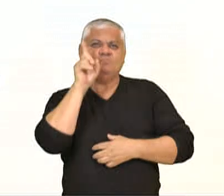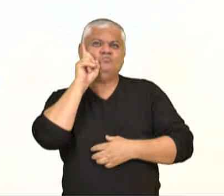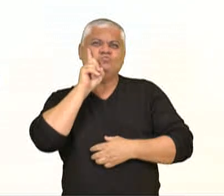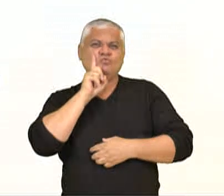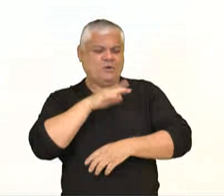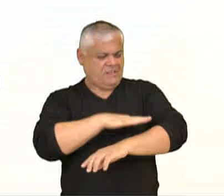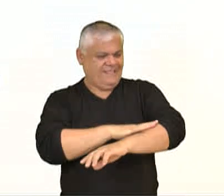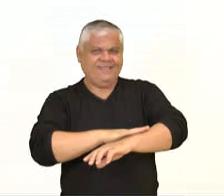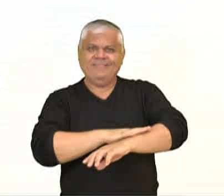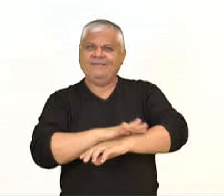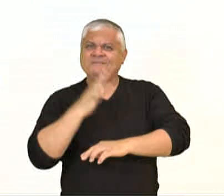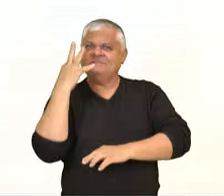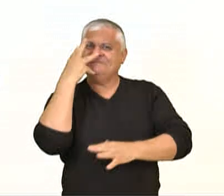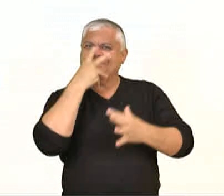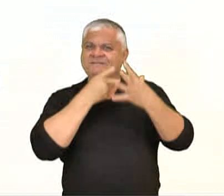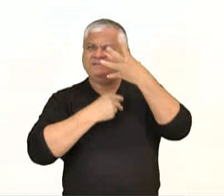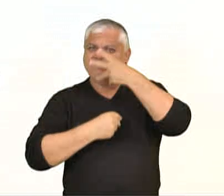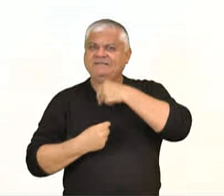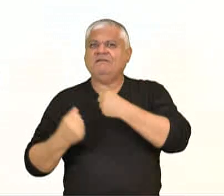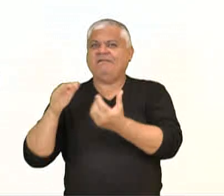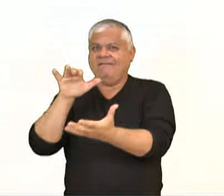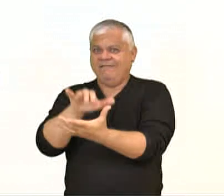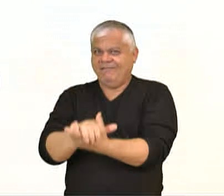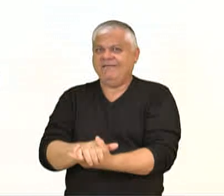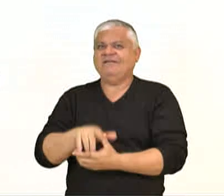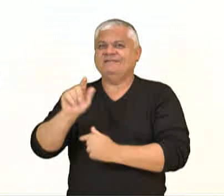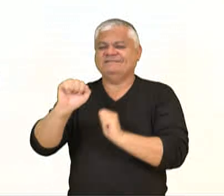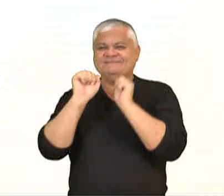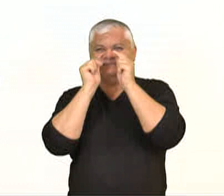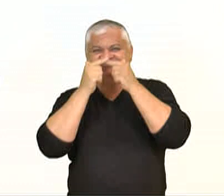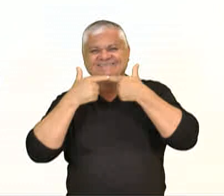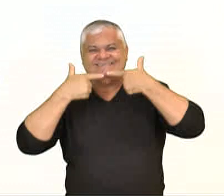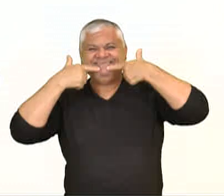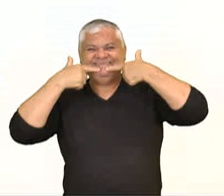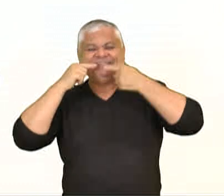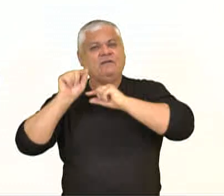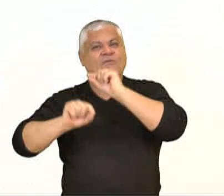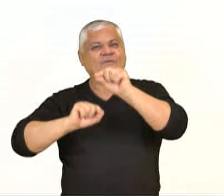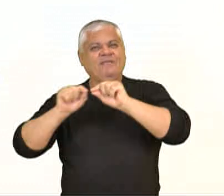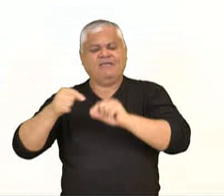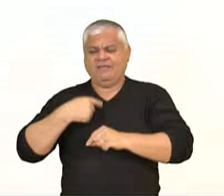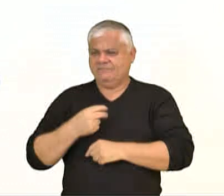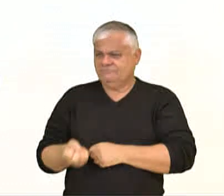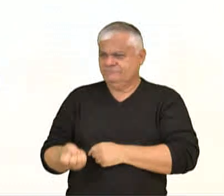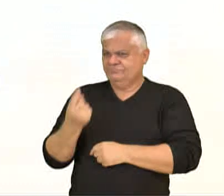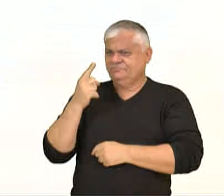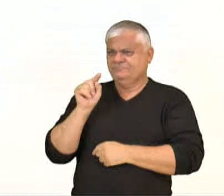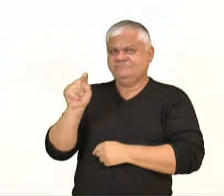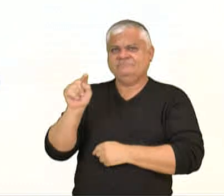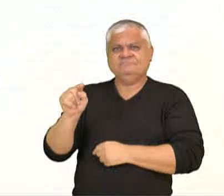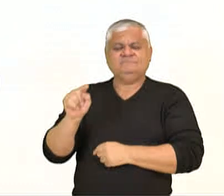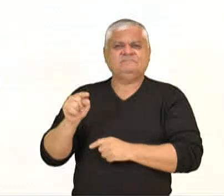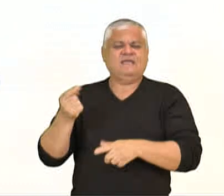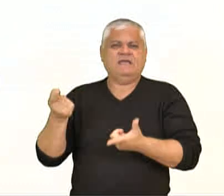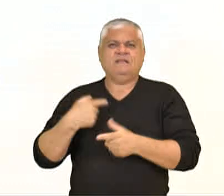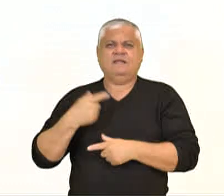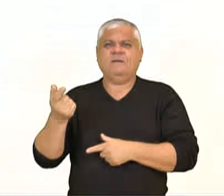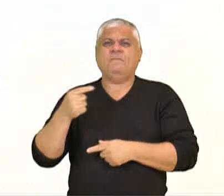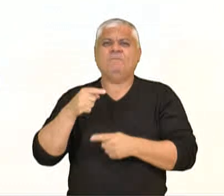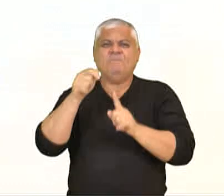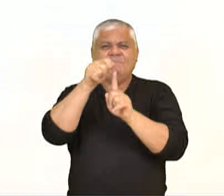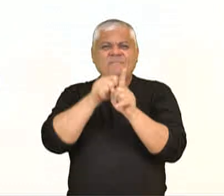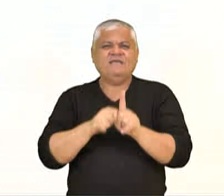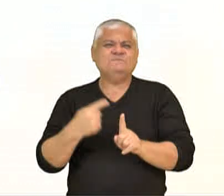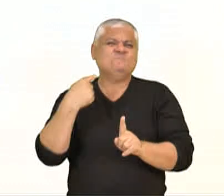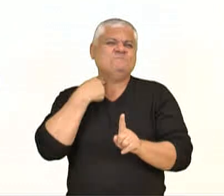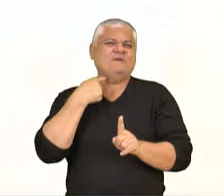pão, aliás, casada. Sorriram-se, viram-se, era infinitamente maio e